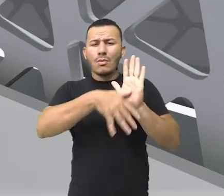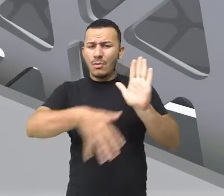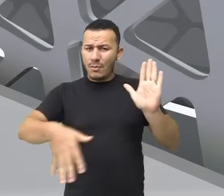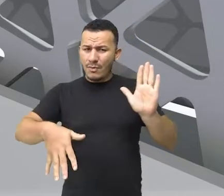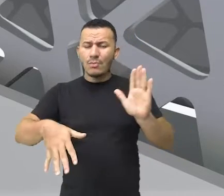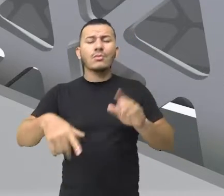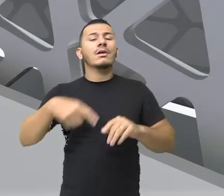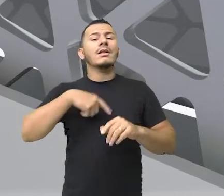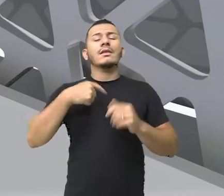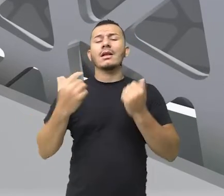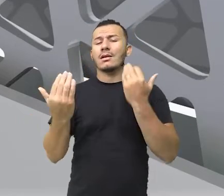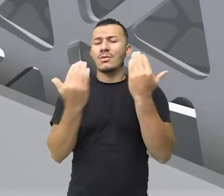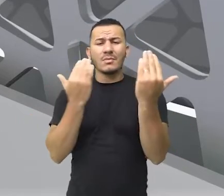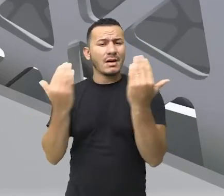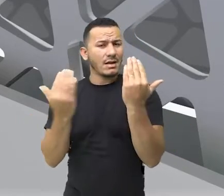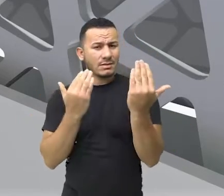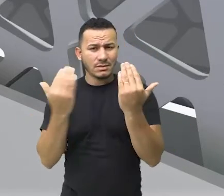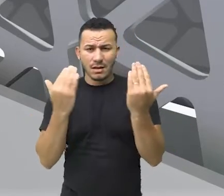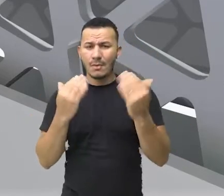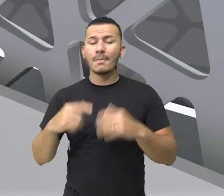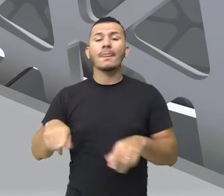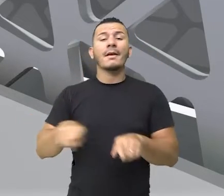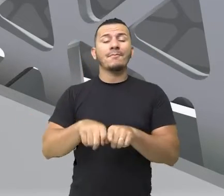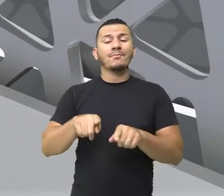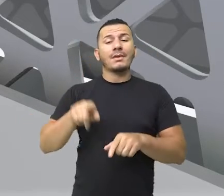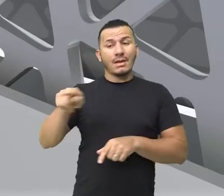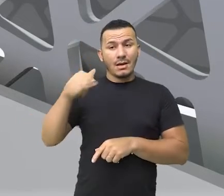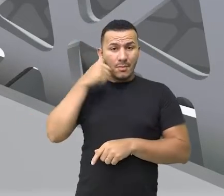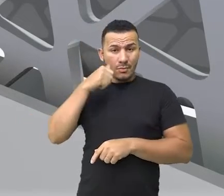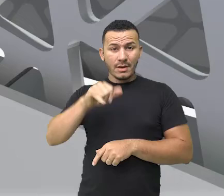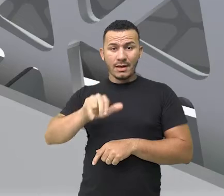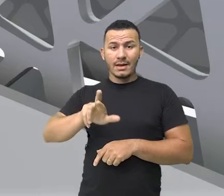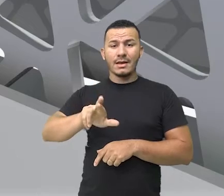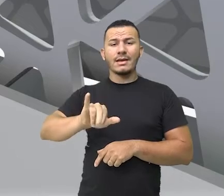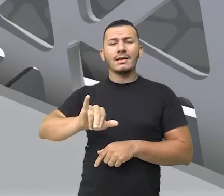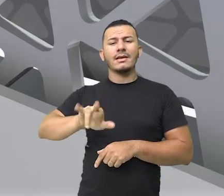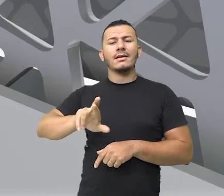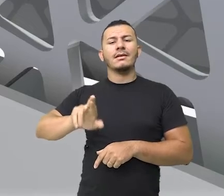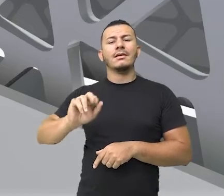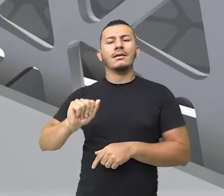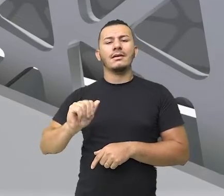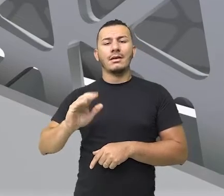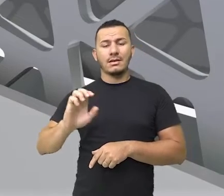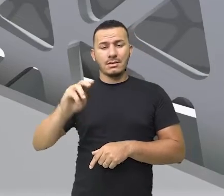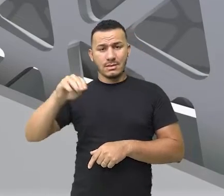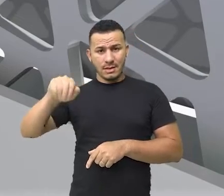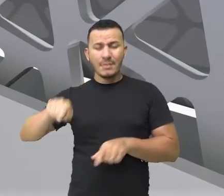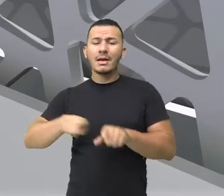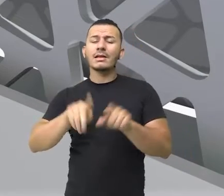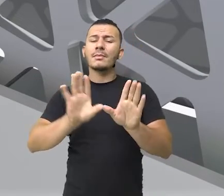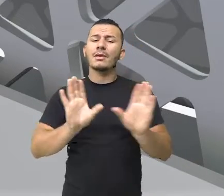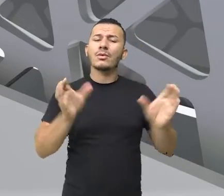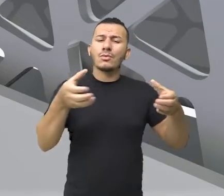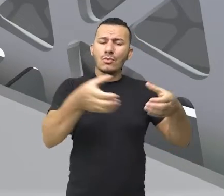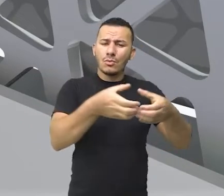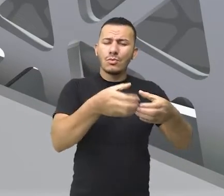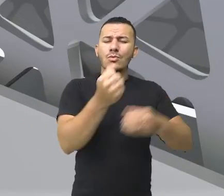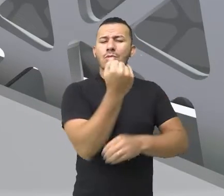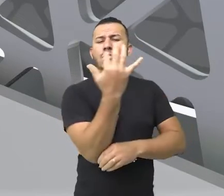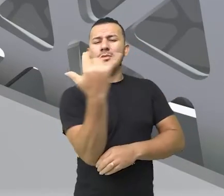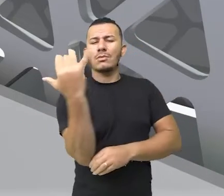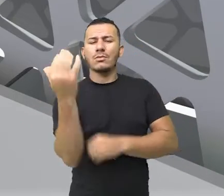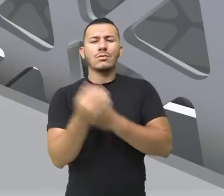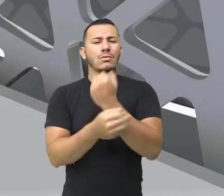está fazendo entre ela, a Iracema, e todos os seres da natureza que estão em volta